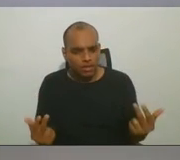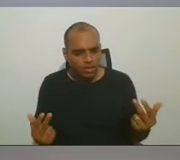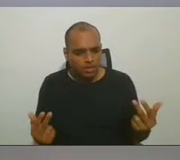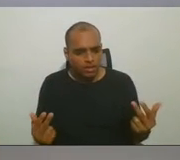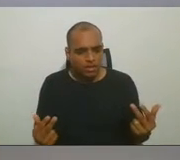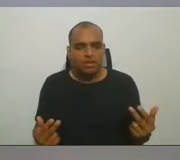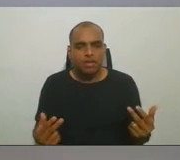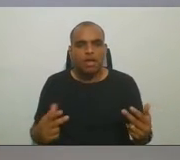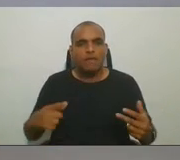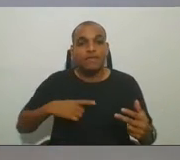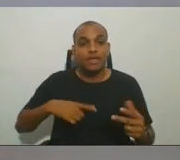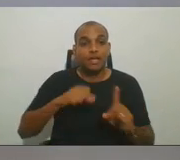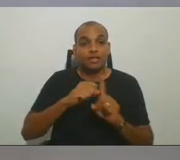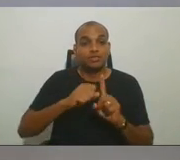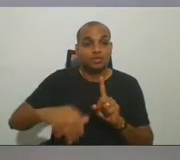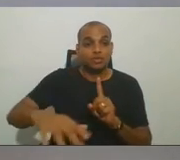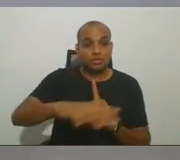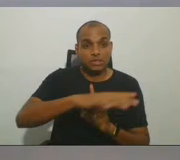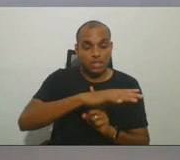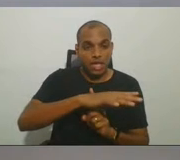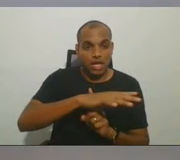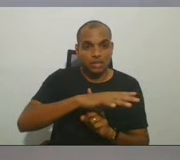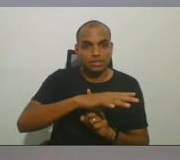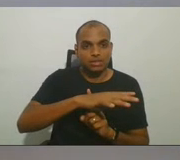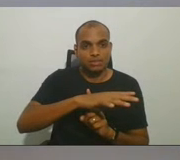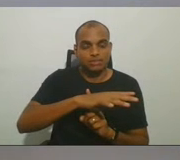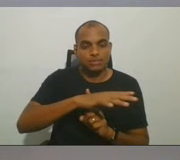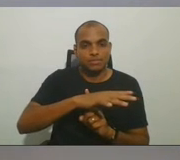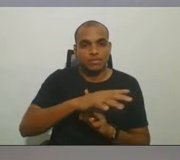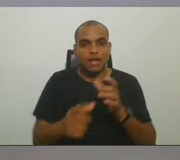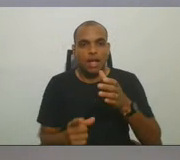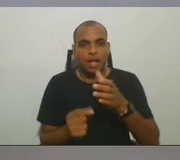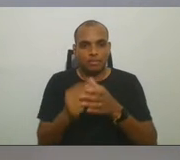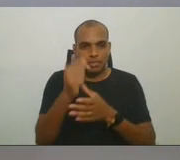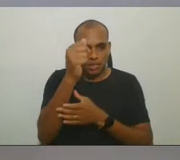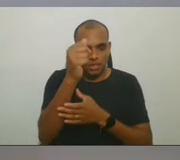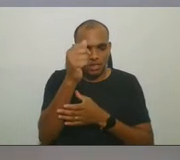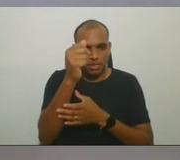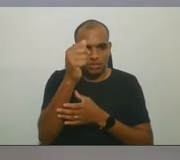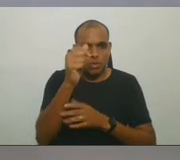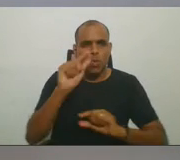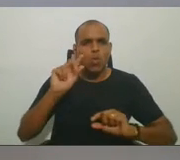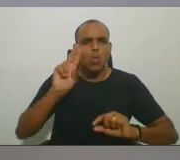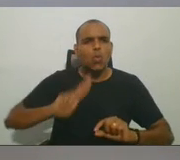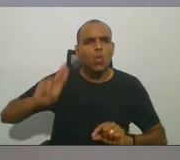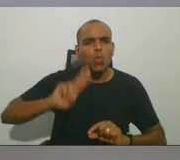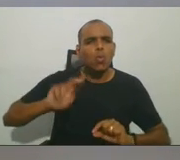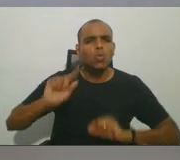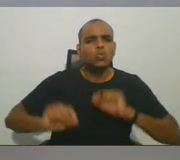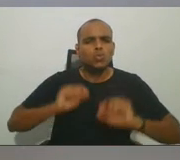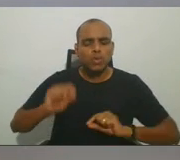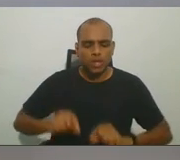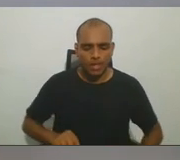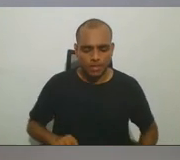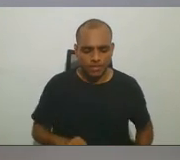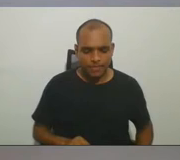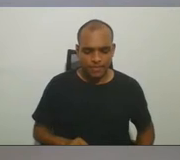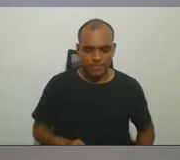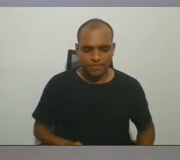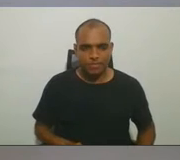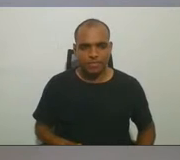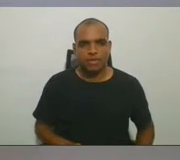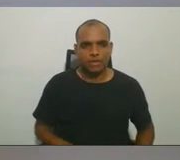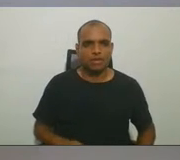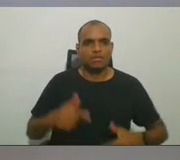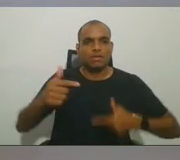né, nessas sociedades capitalistas, uma utilização, vamos dizer assim, do trabalho